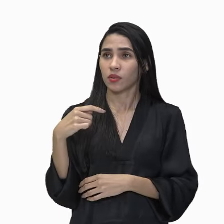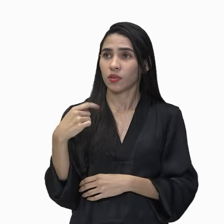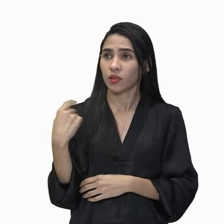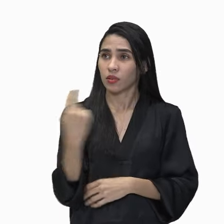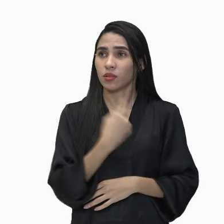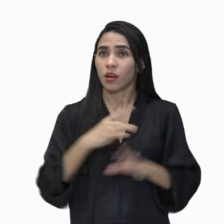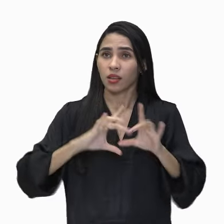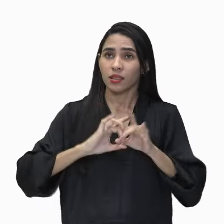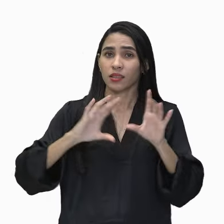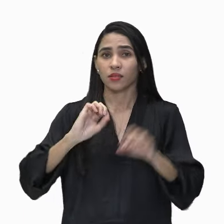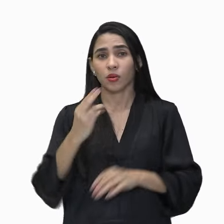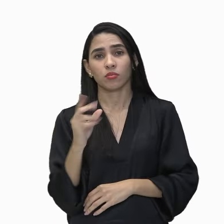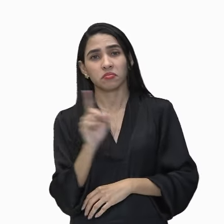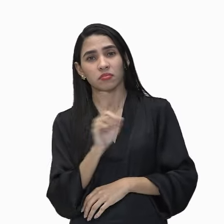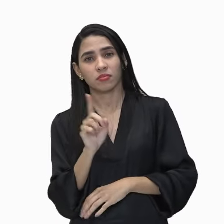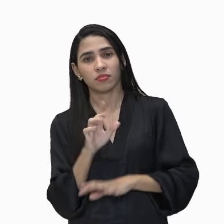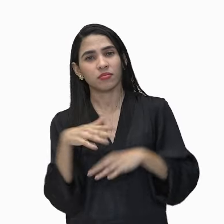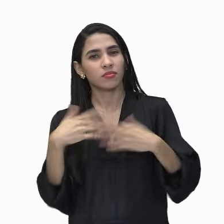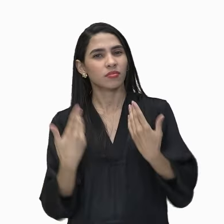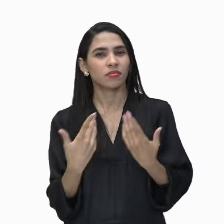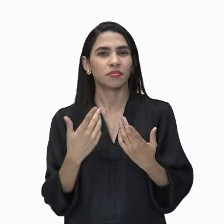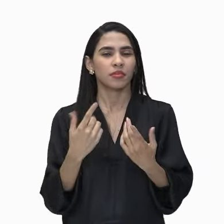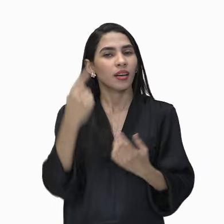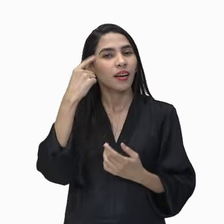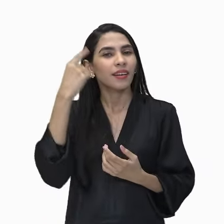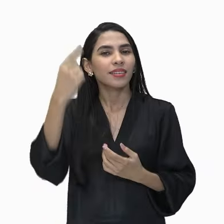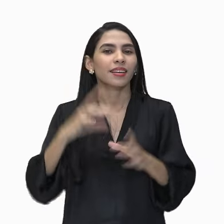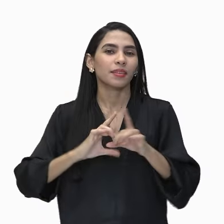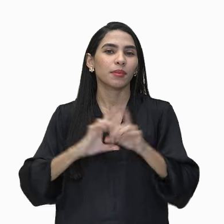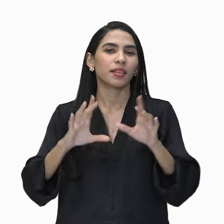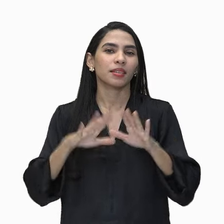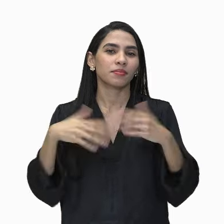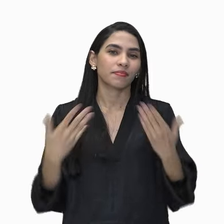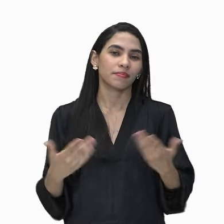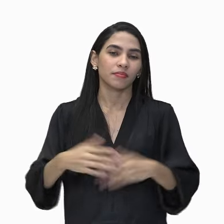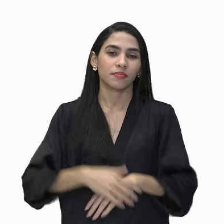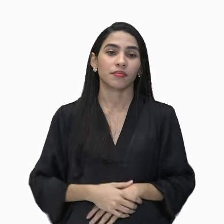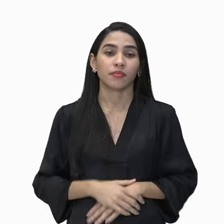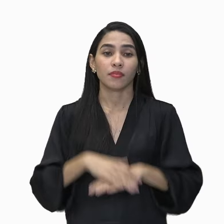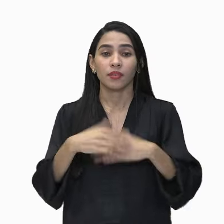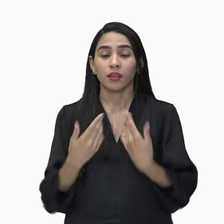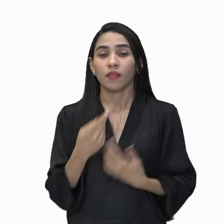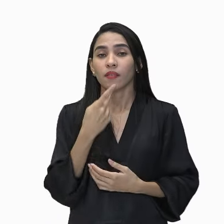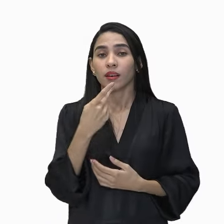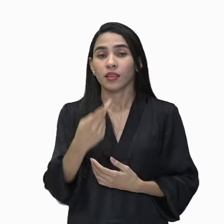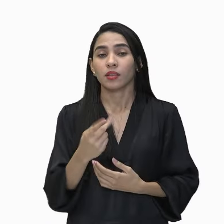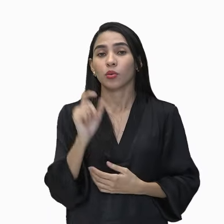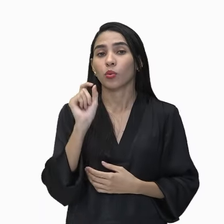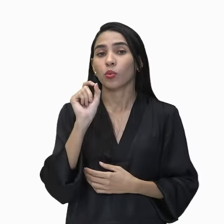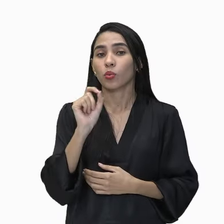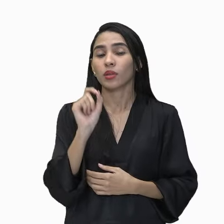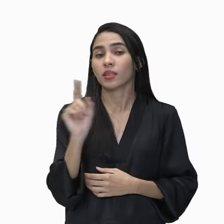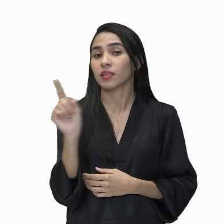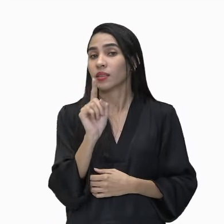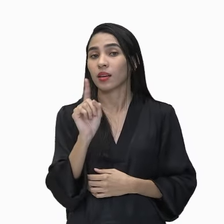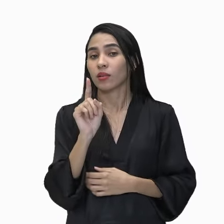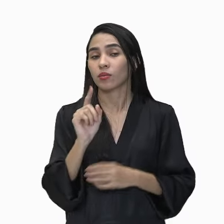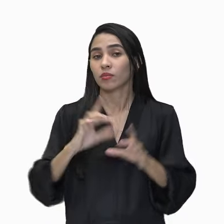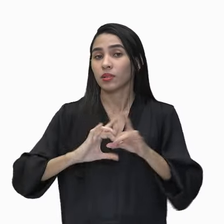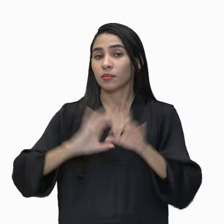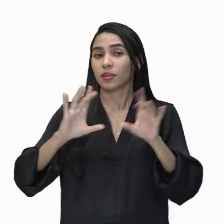livres ou não somos? O que é essa ideia de liberdade? Vamos começar falando, então, o que não é a liberdade. Olha